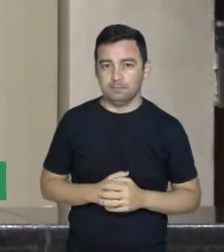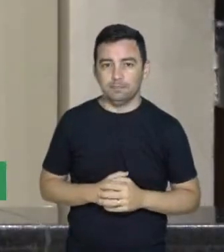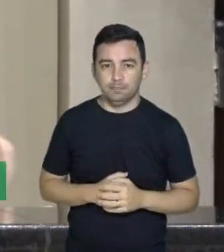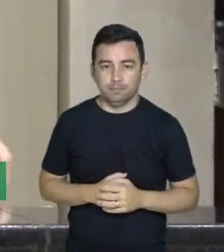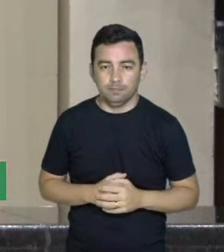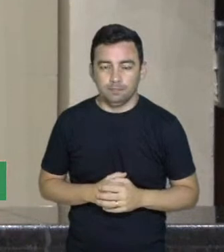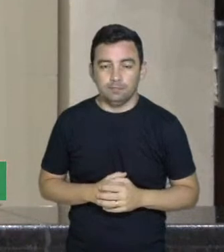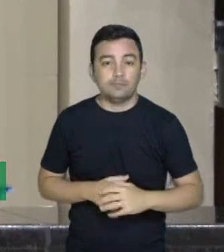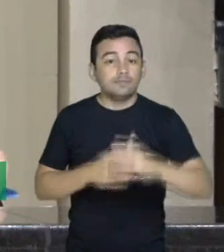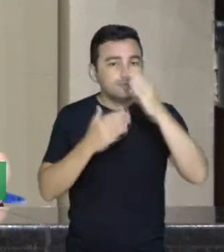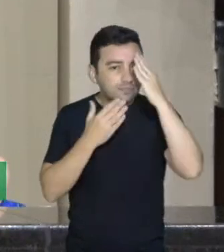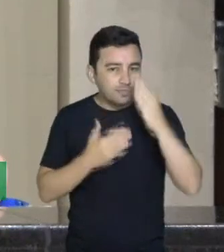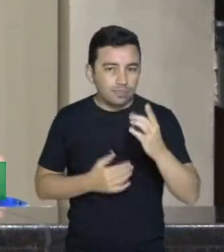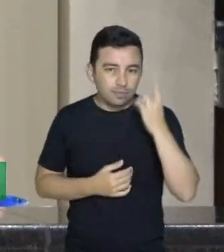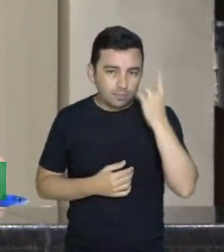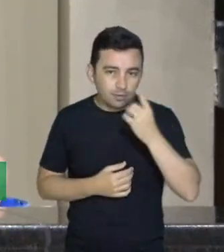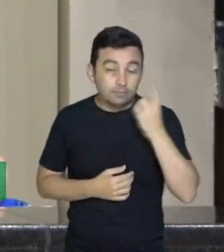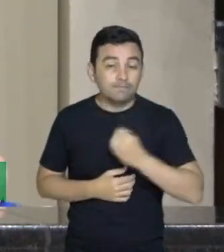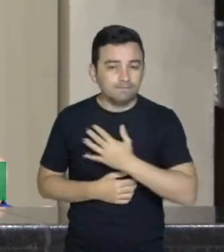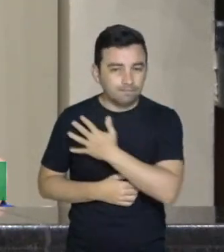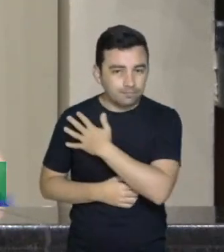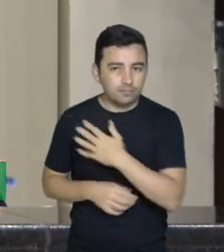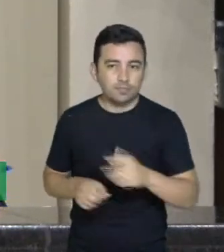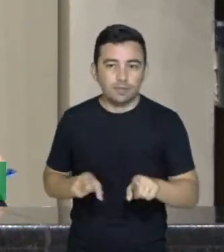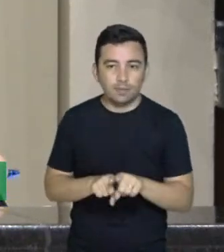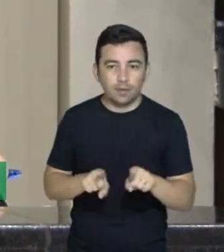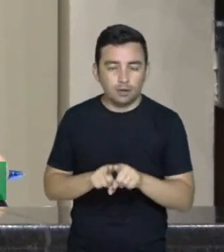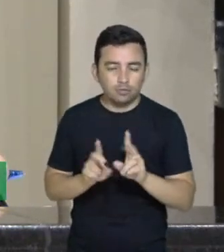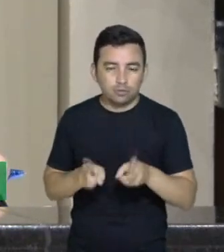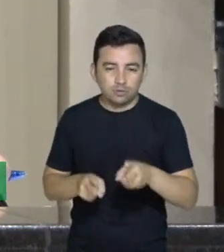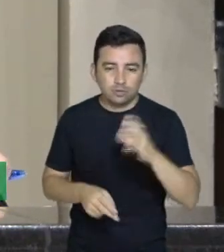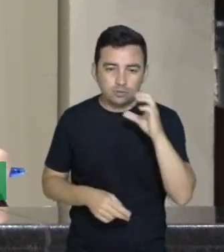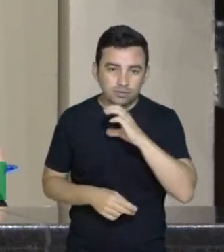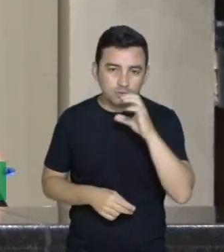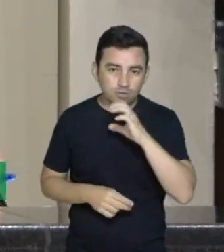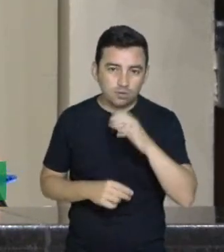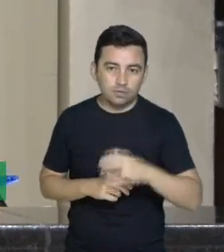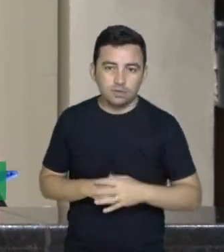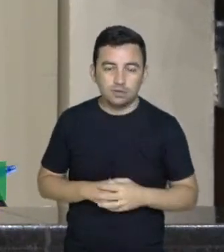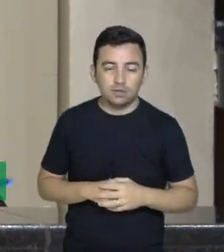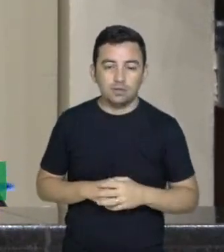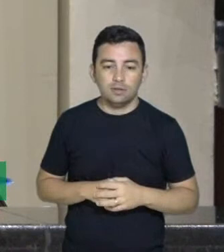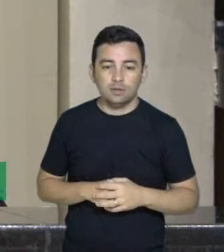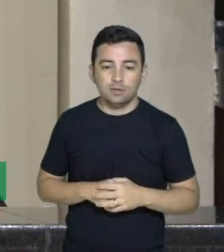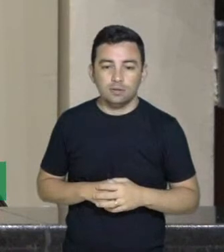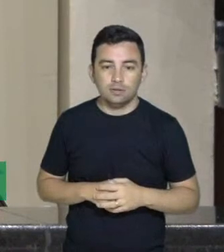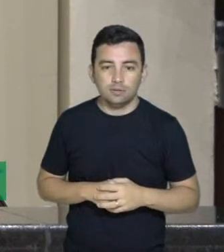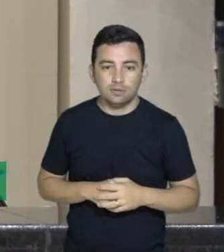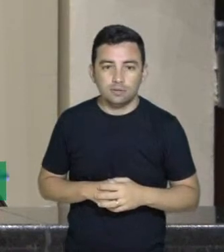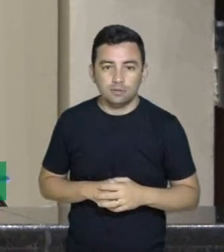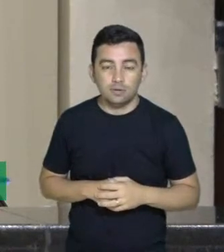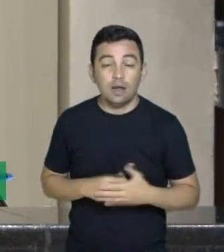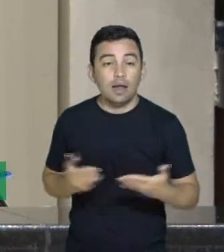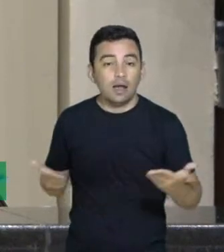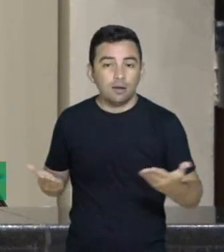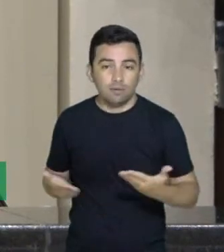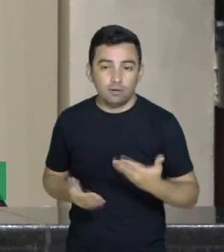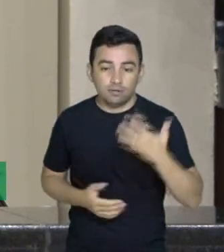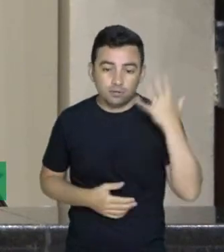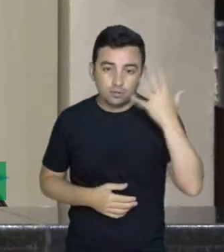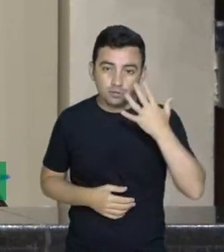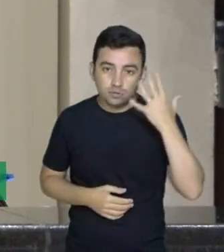Obrigado, deputado Napoleão. Ainda nas breves comunicações, com a palavra,